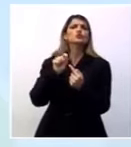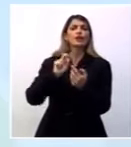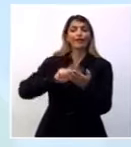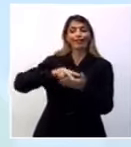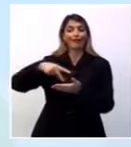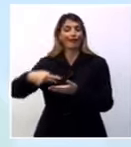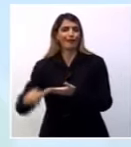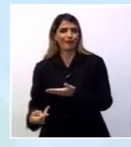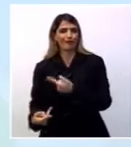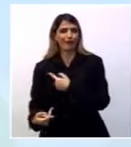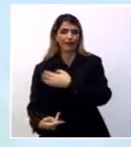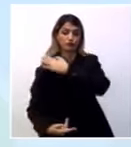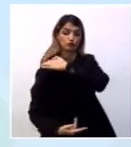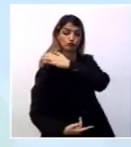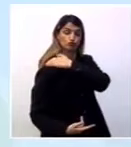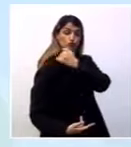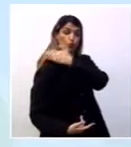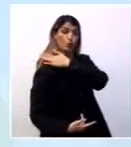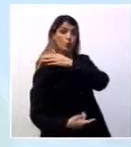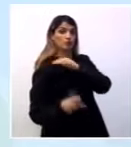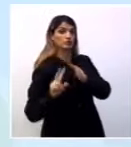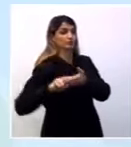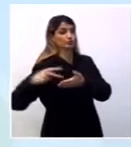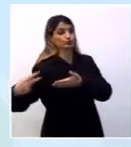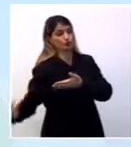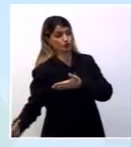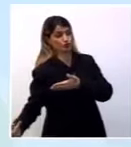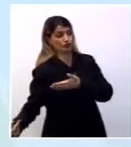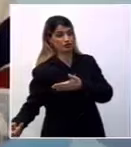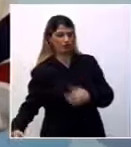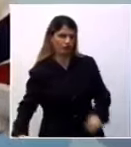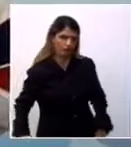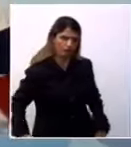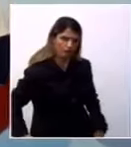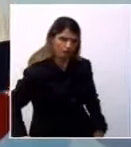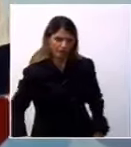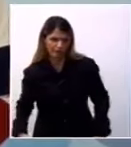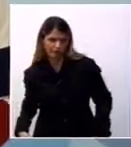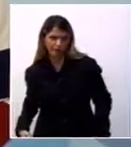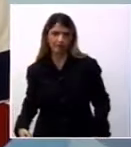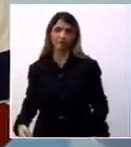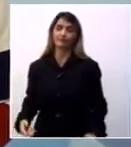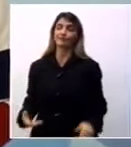oponente de costas no chão. Ok? Gente,